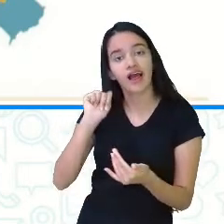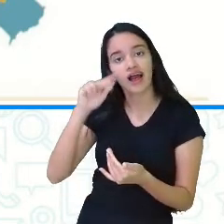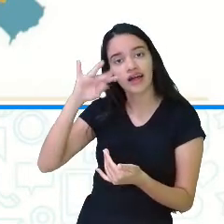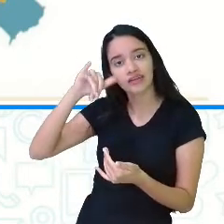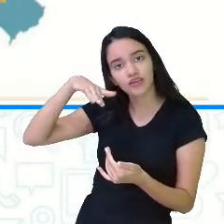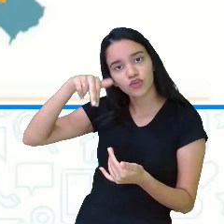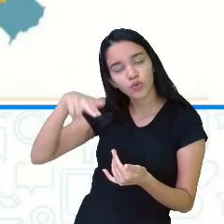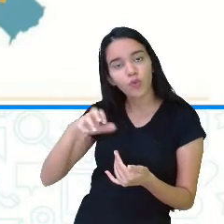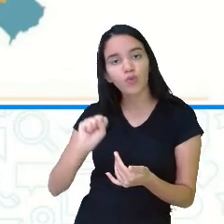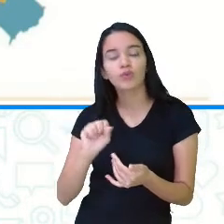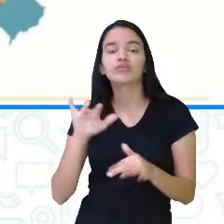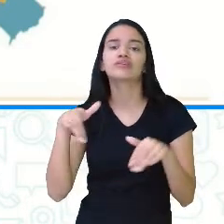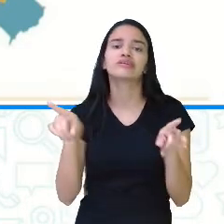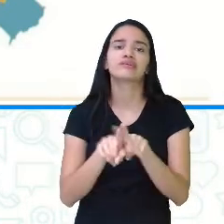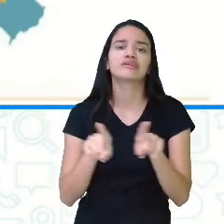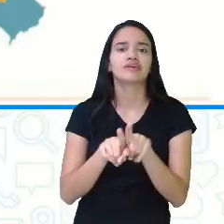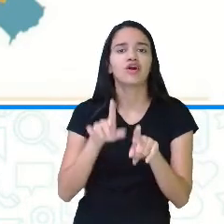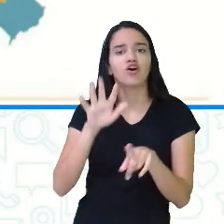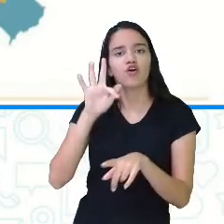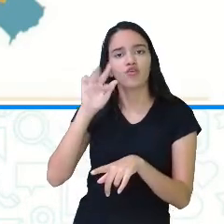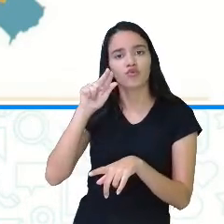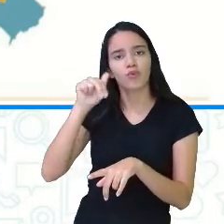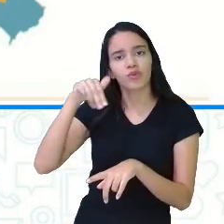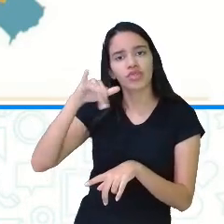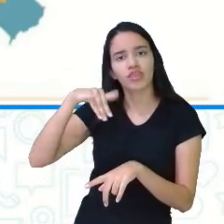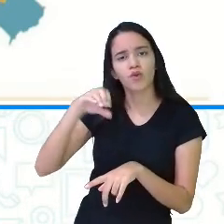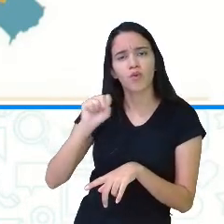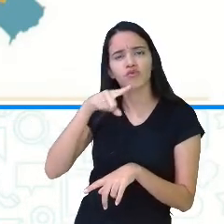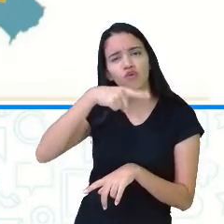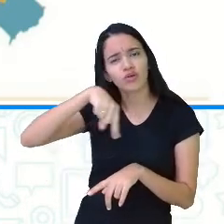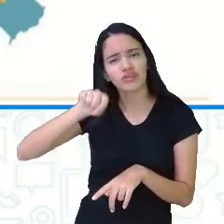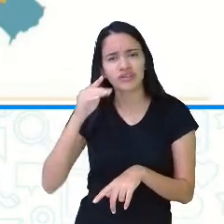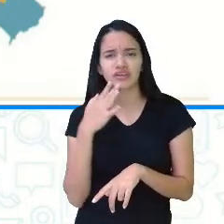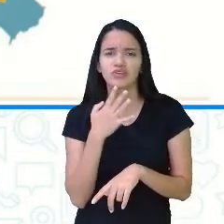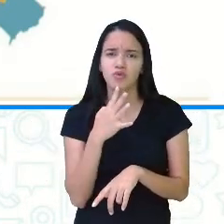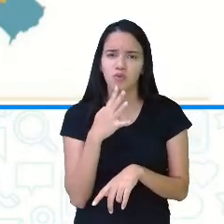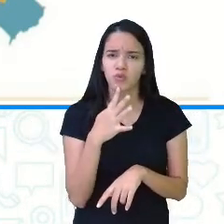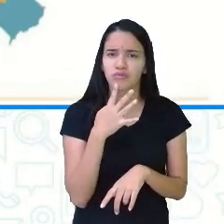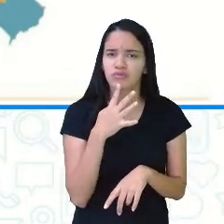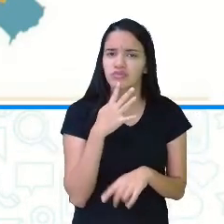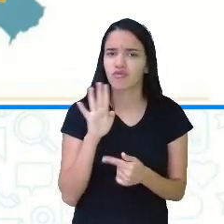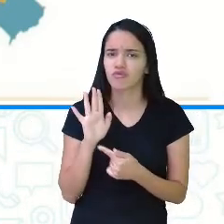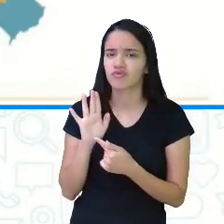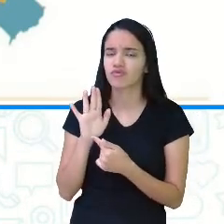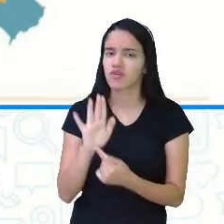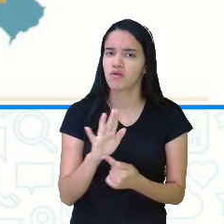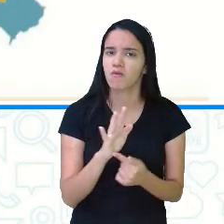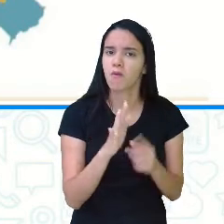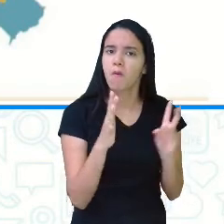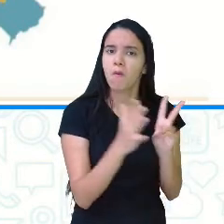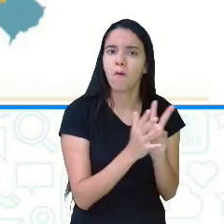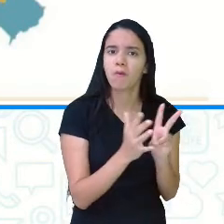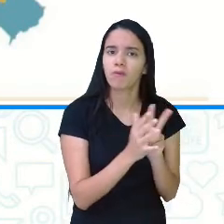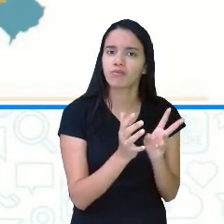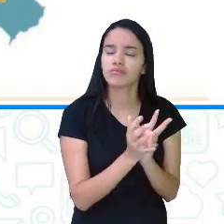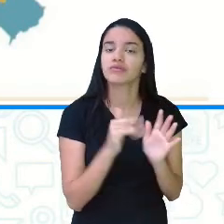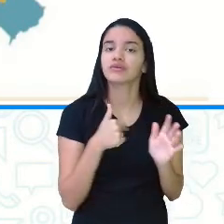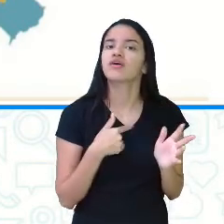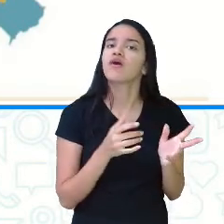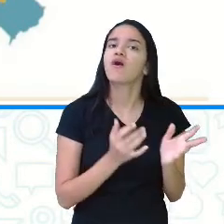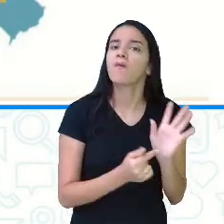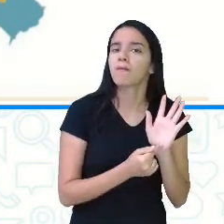tem os trucás, tem os funiôs. Será que vocês já conheceram, viram alguma apresentação do grupo indígena? De grupos indígenas, são muito